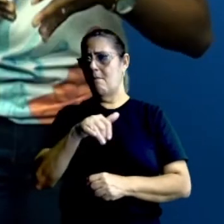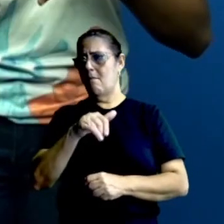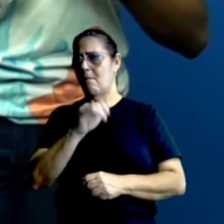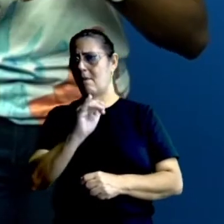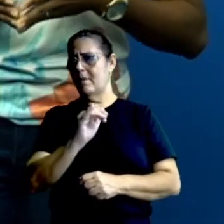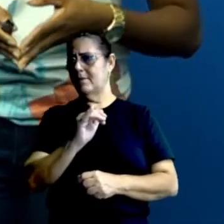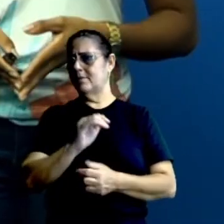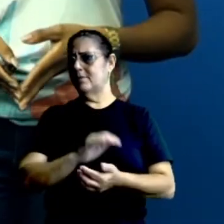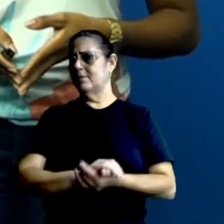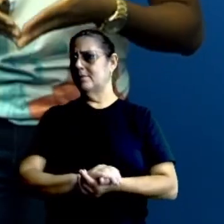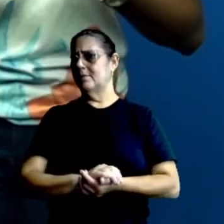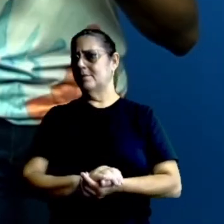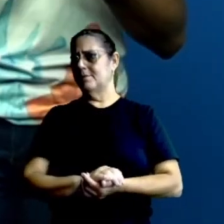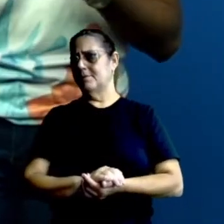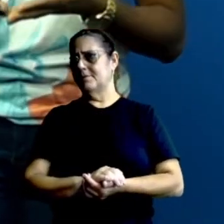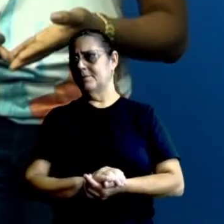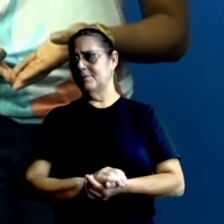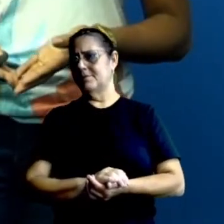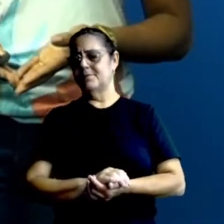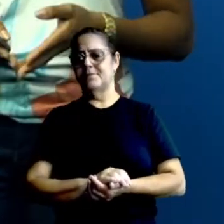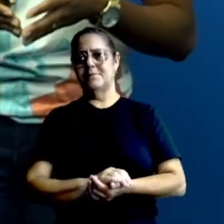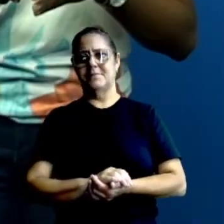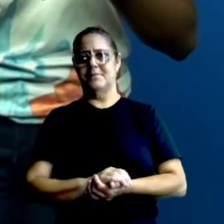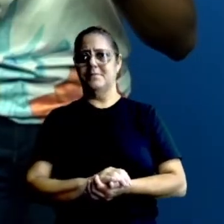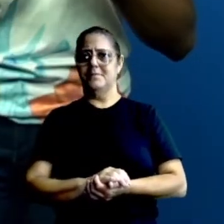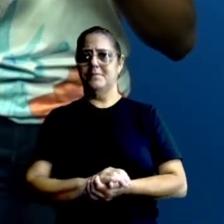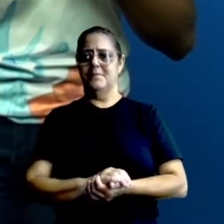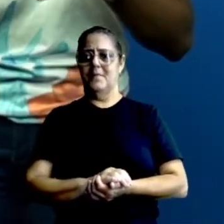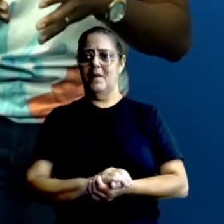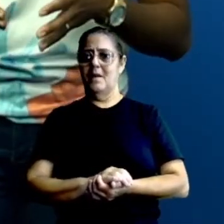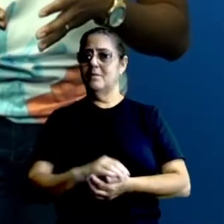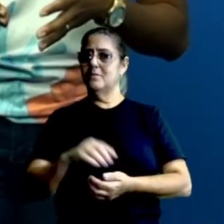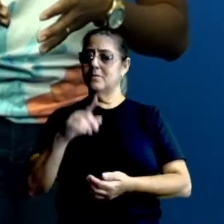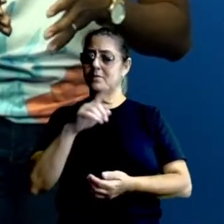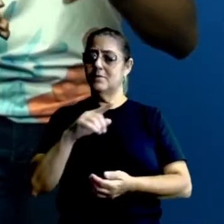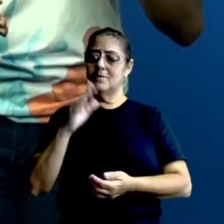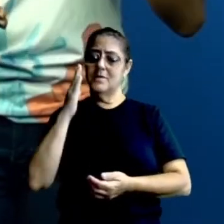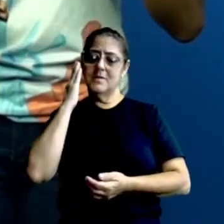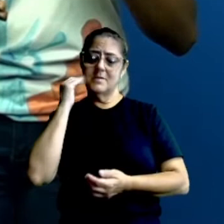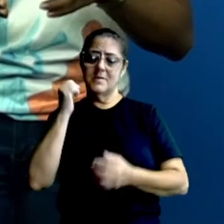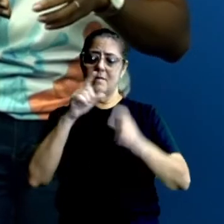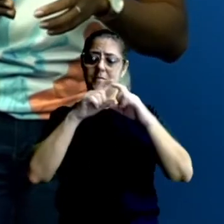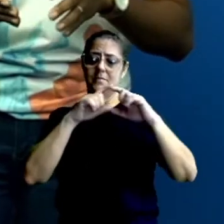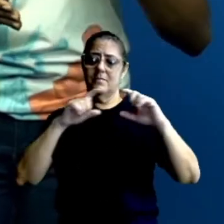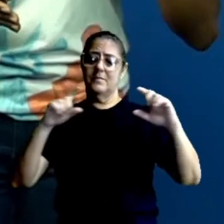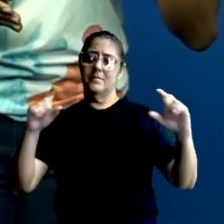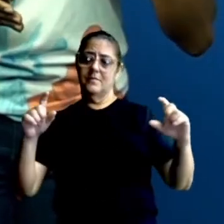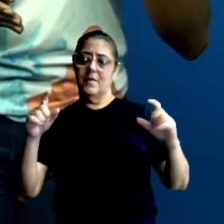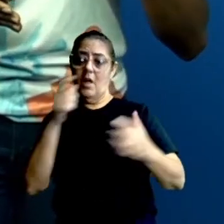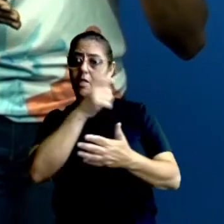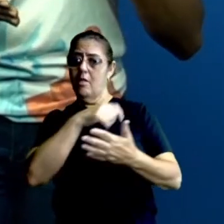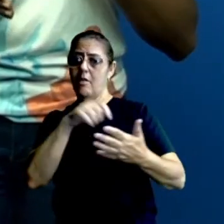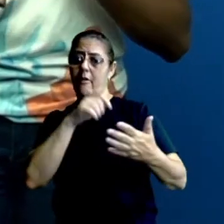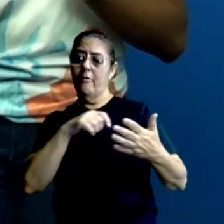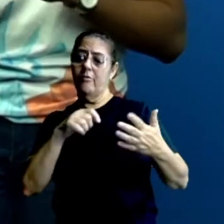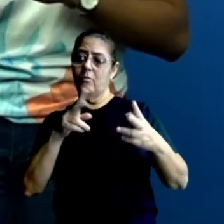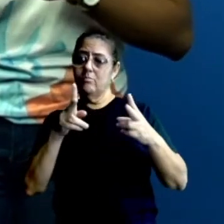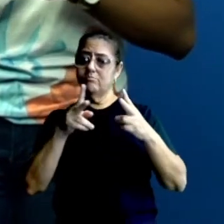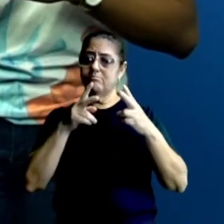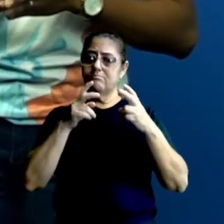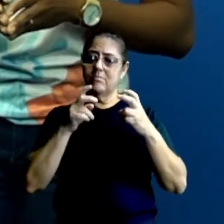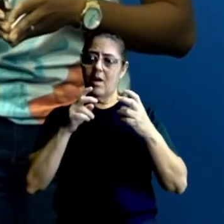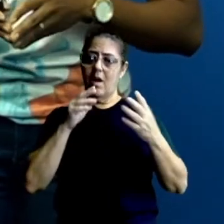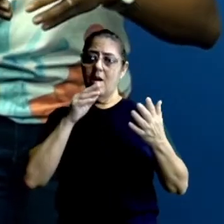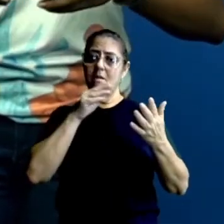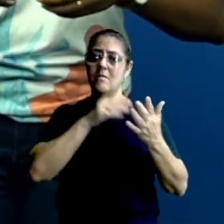please? May I clean the board, please? Então, você já tem a frase certa. Notaram? Todas as últimas